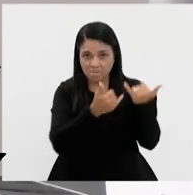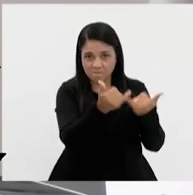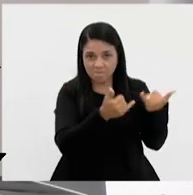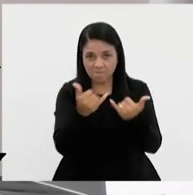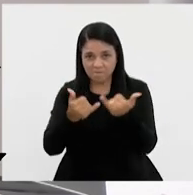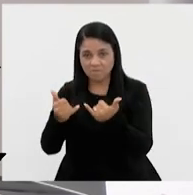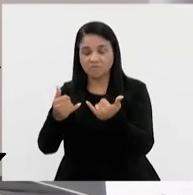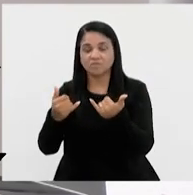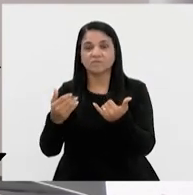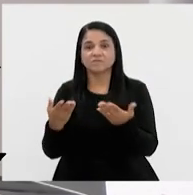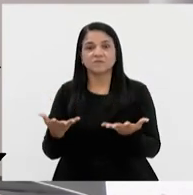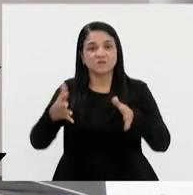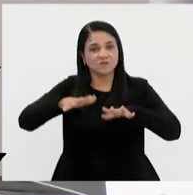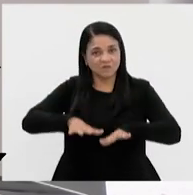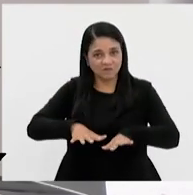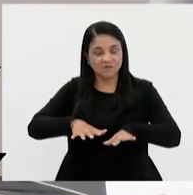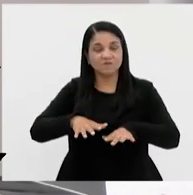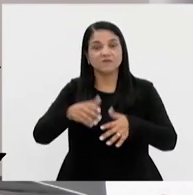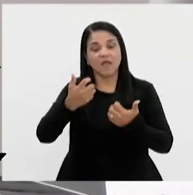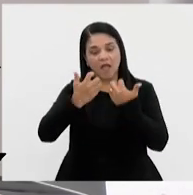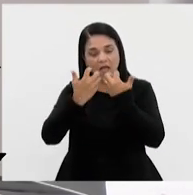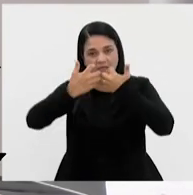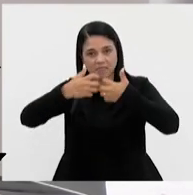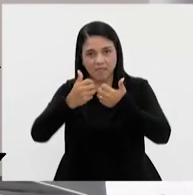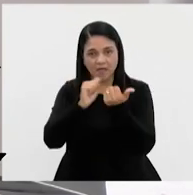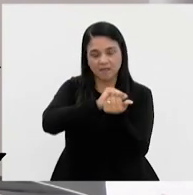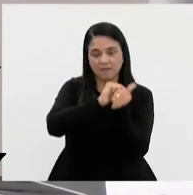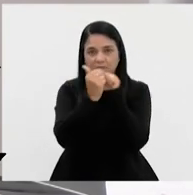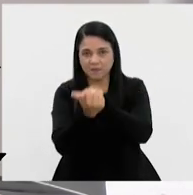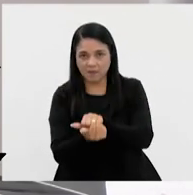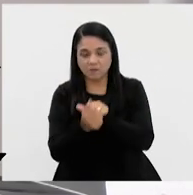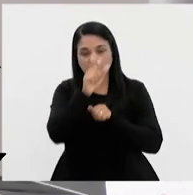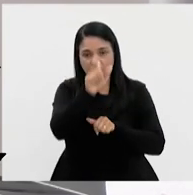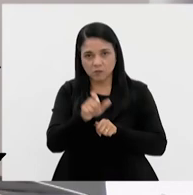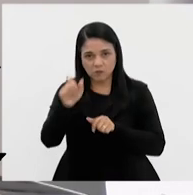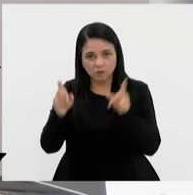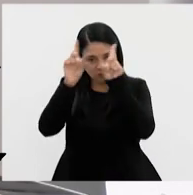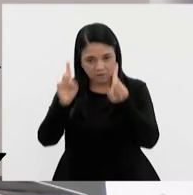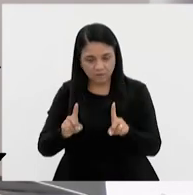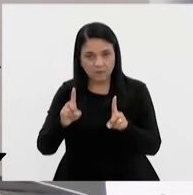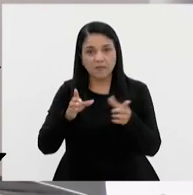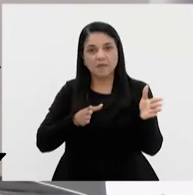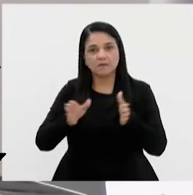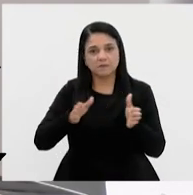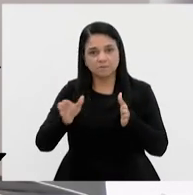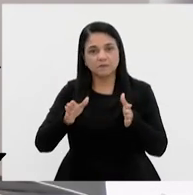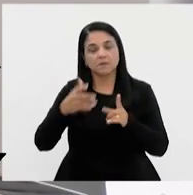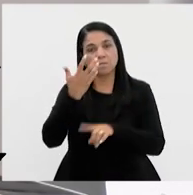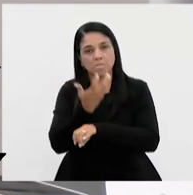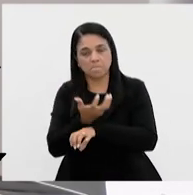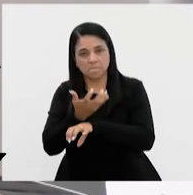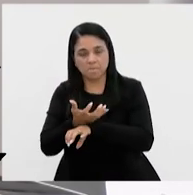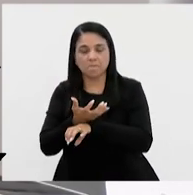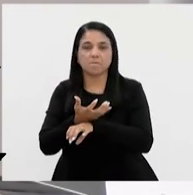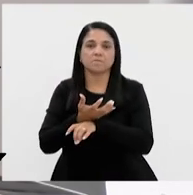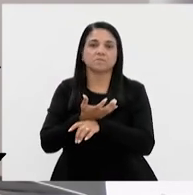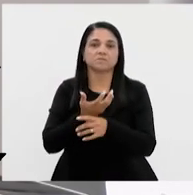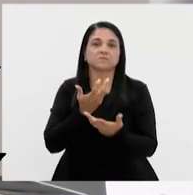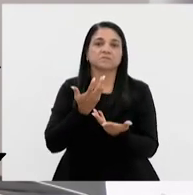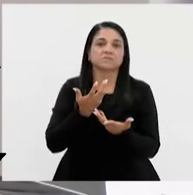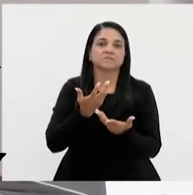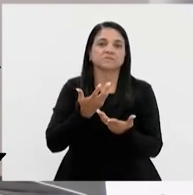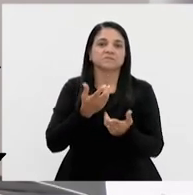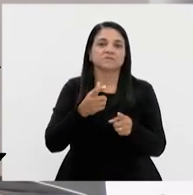e inclusivos adaptados para pessoas com deficiência e a devida acessibilidade em parques, praças e outros locais